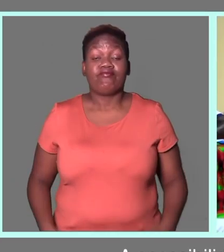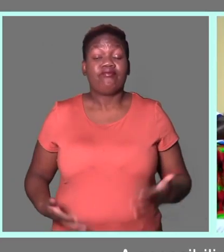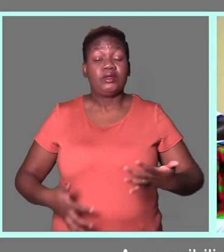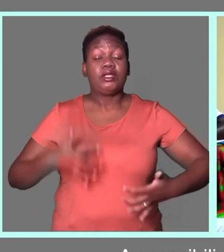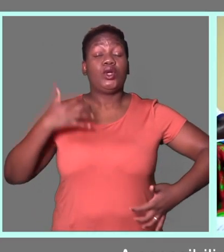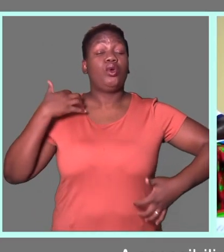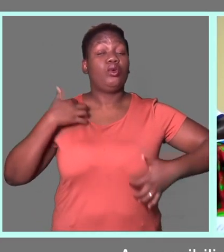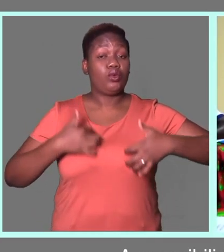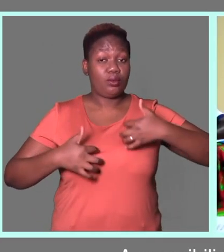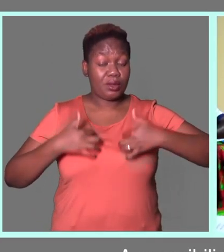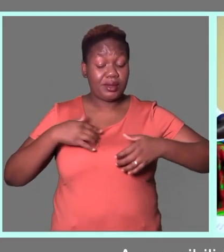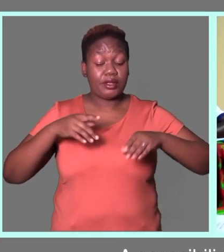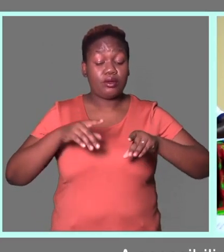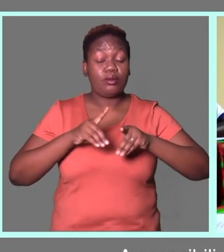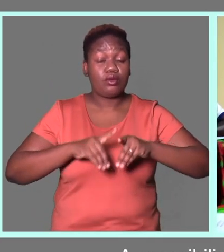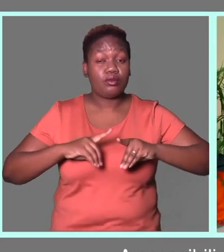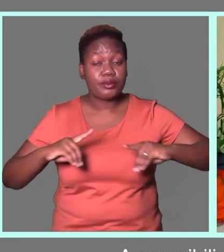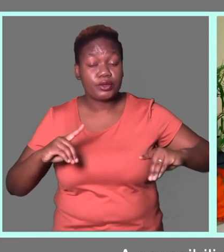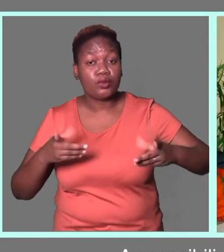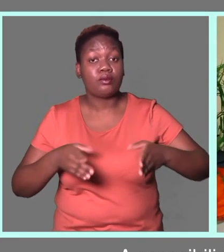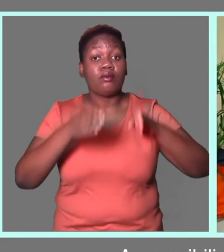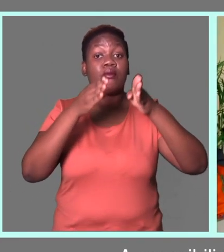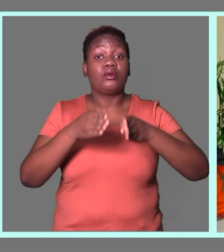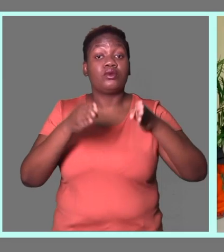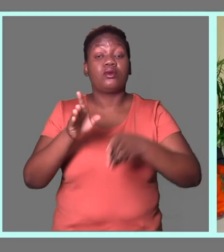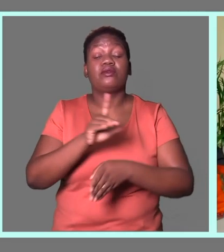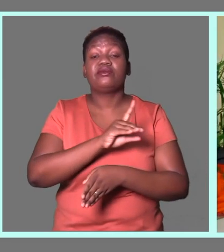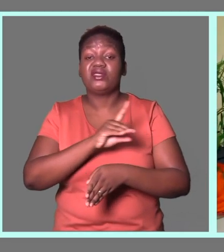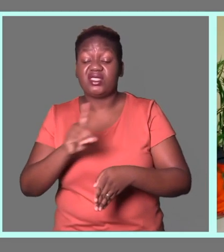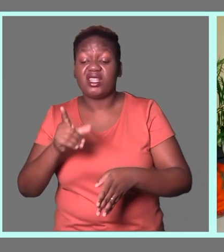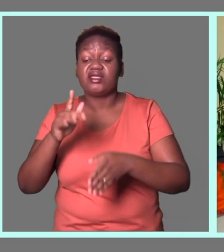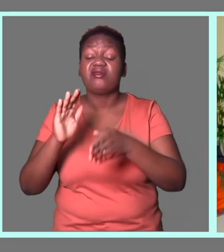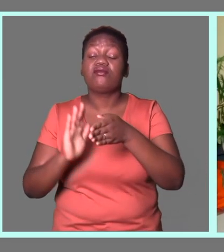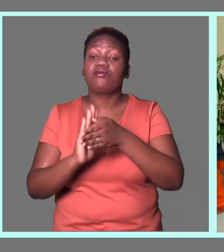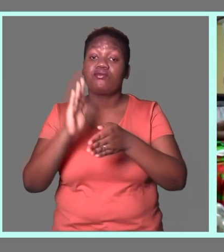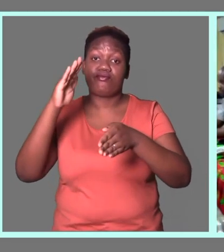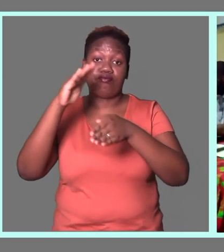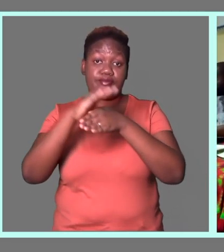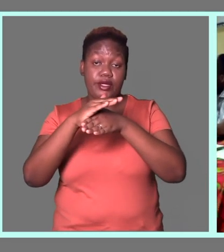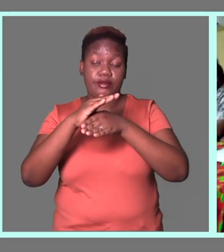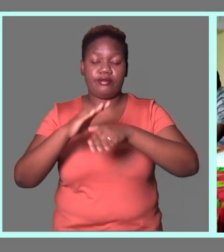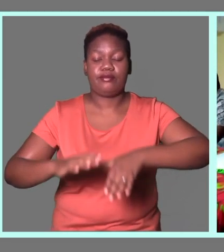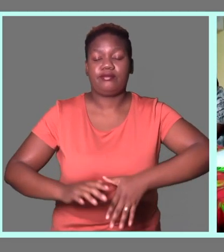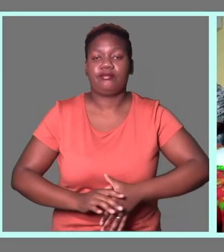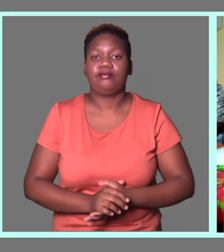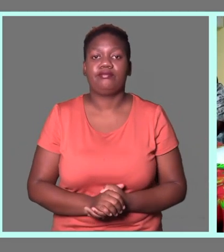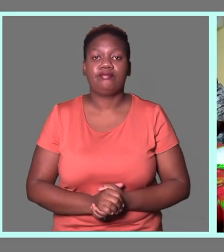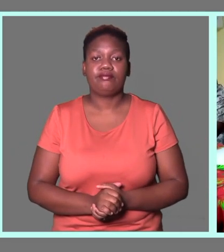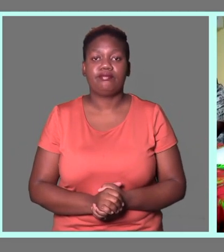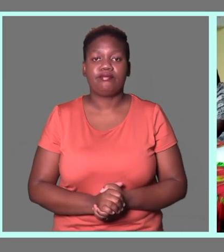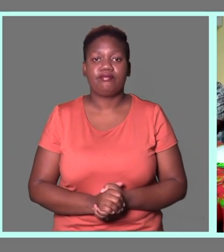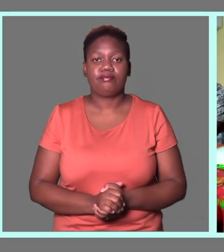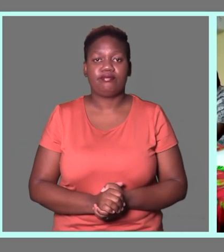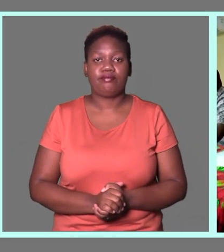A acessibilidade a edifícios públicos é outra preocupação que inquieta as